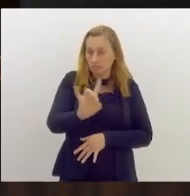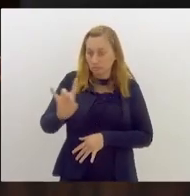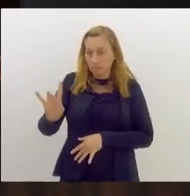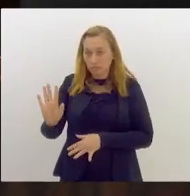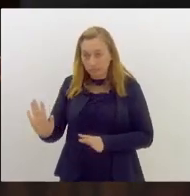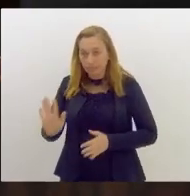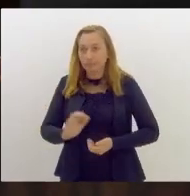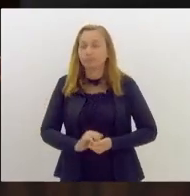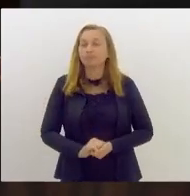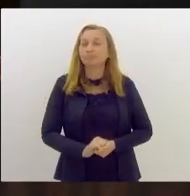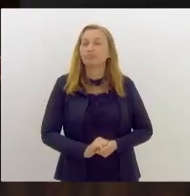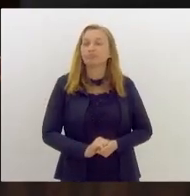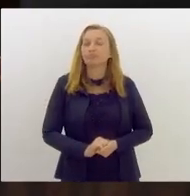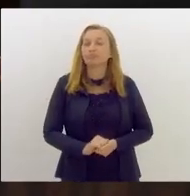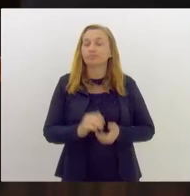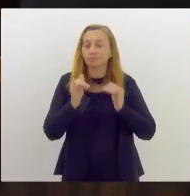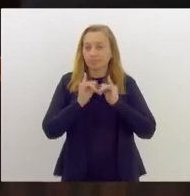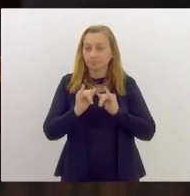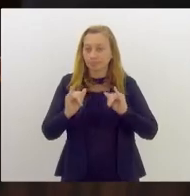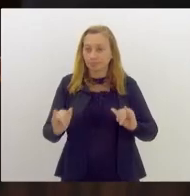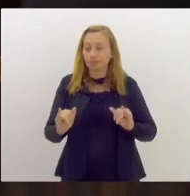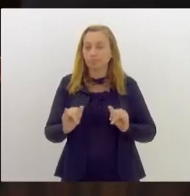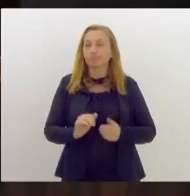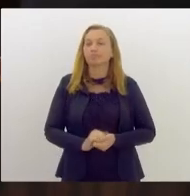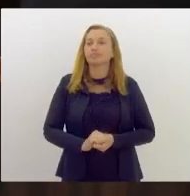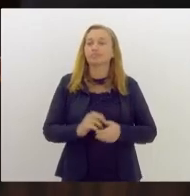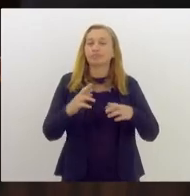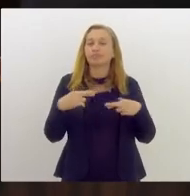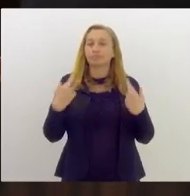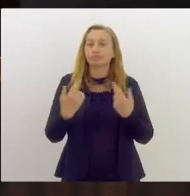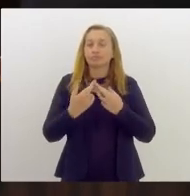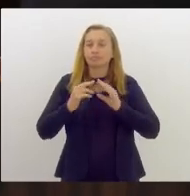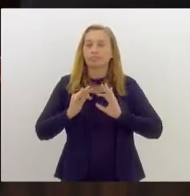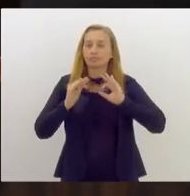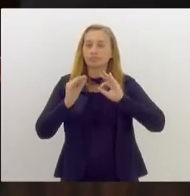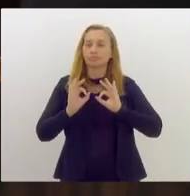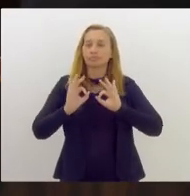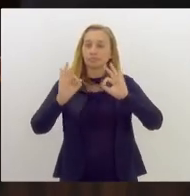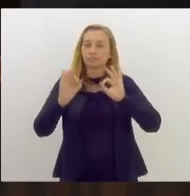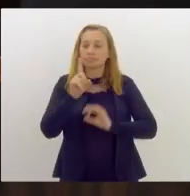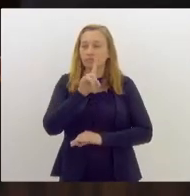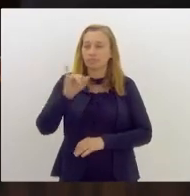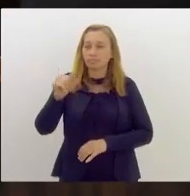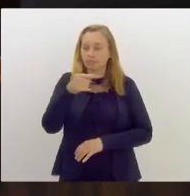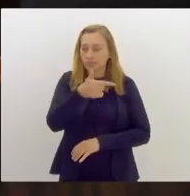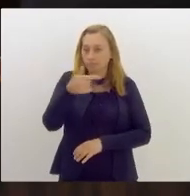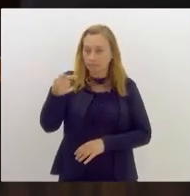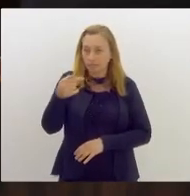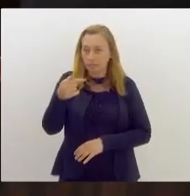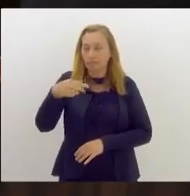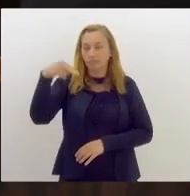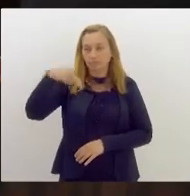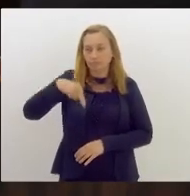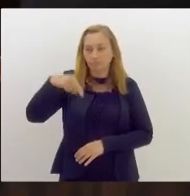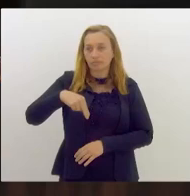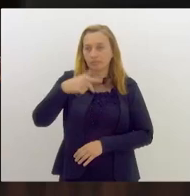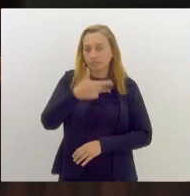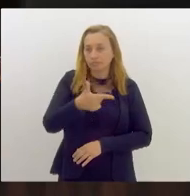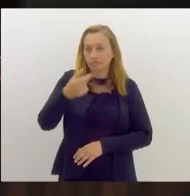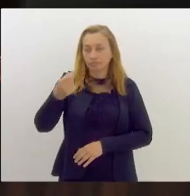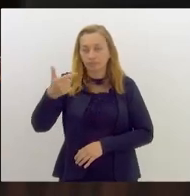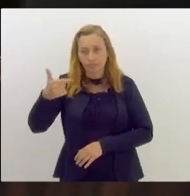tá decidido anuncie sessão ordinária do dia 17 de novembro de